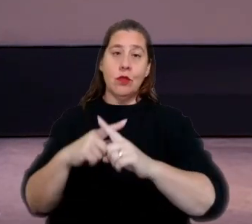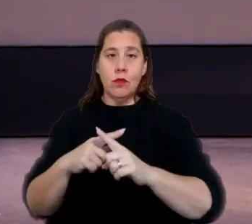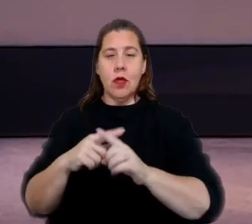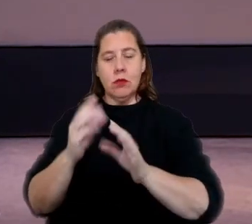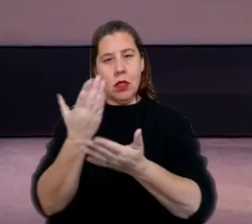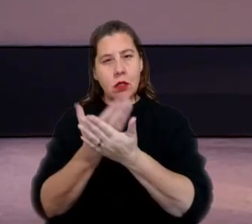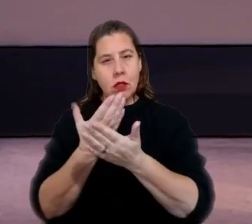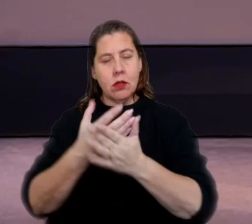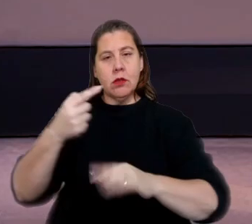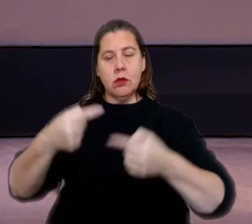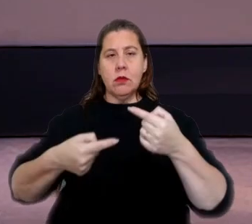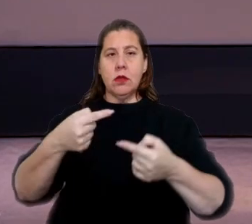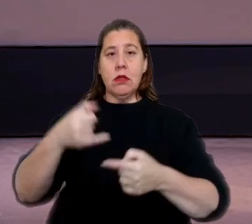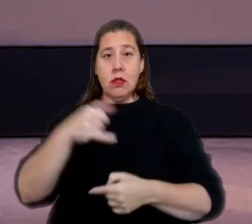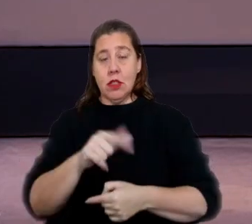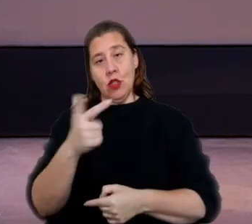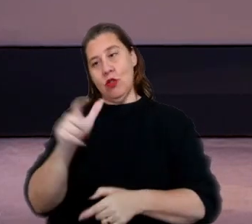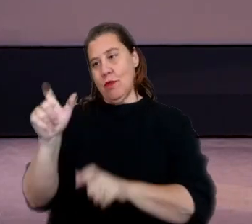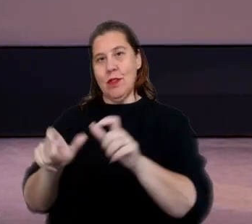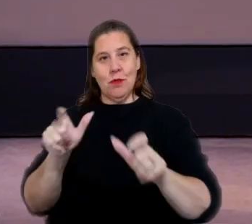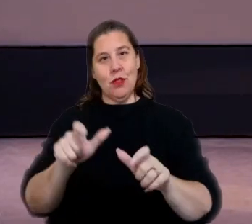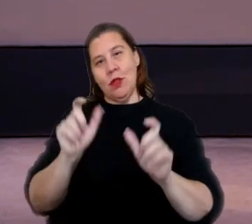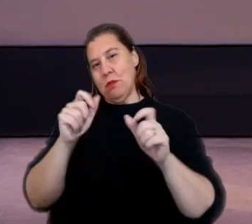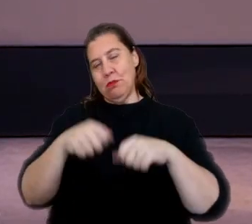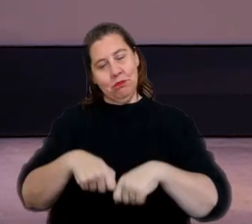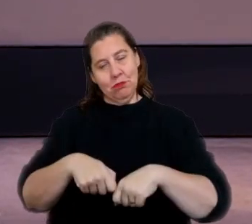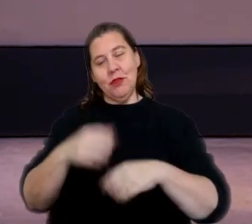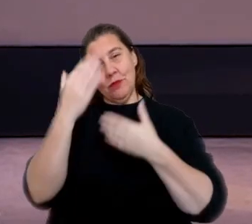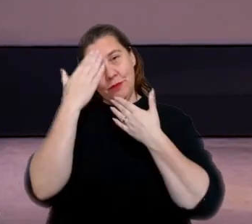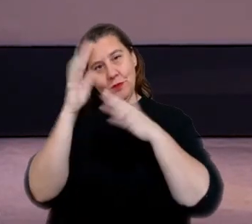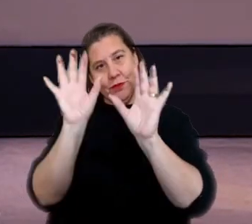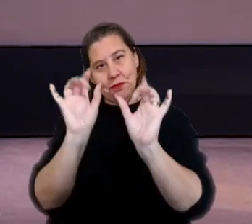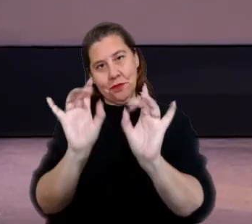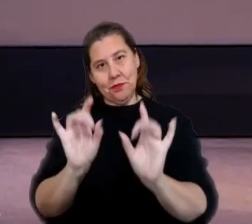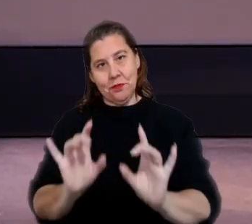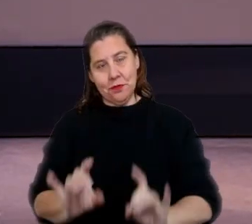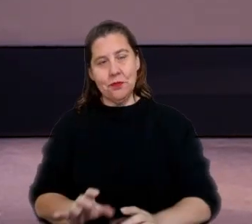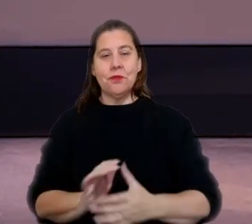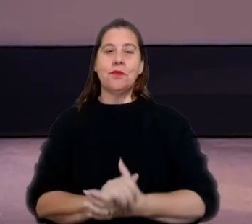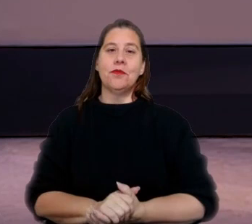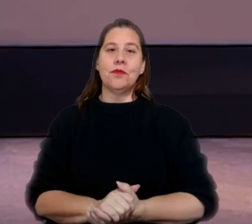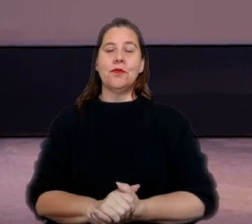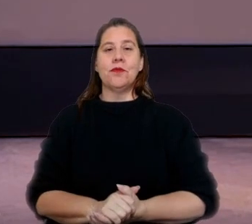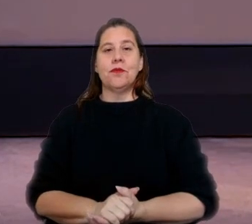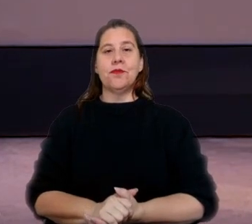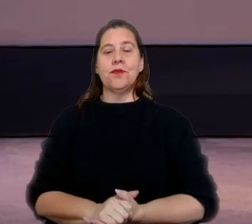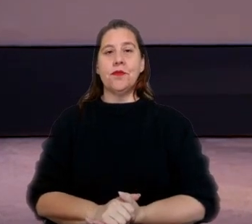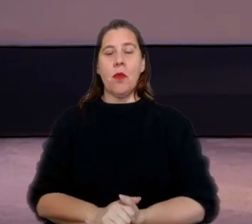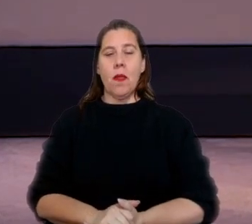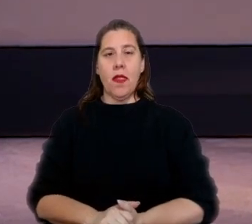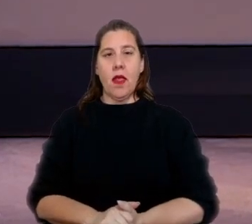se preparam para debater, sem eles nada disso seria possível. Então, agradecimento especial aos